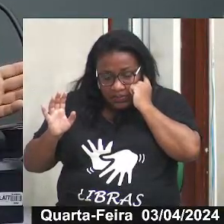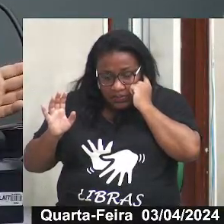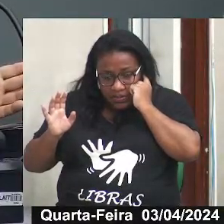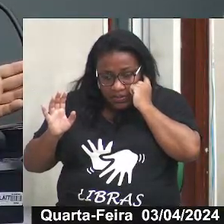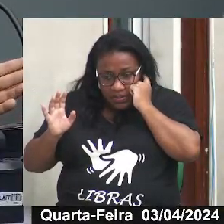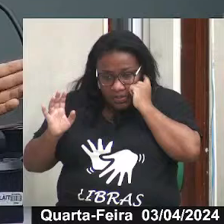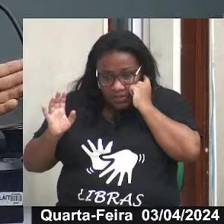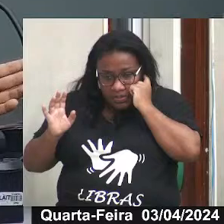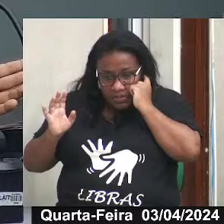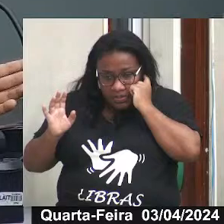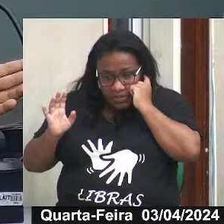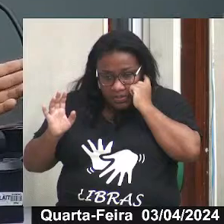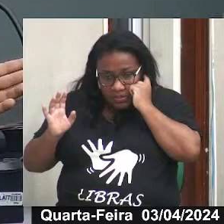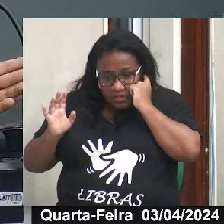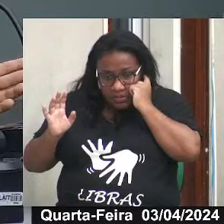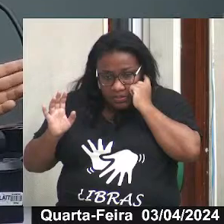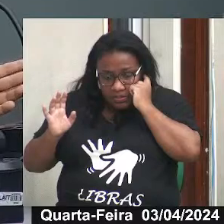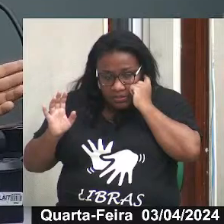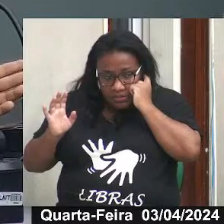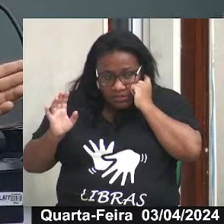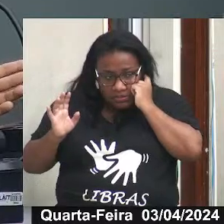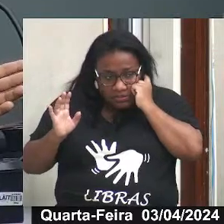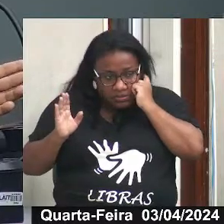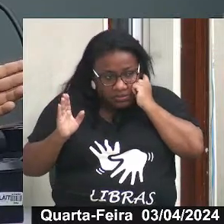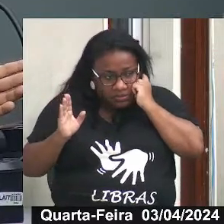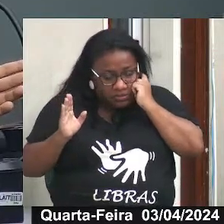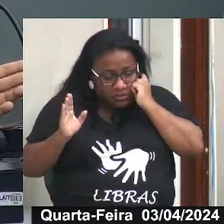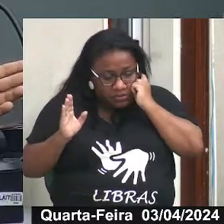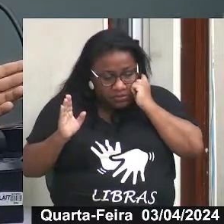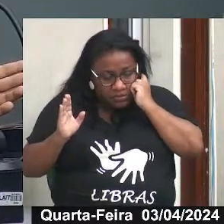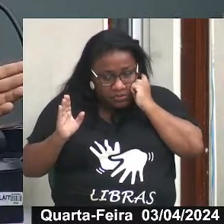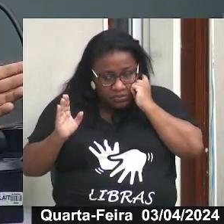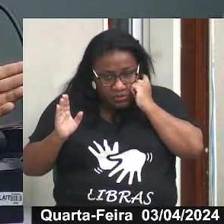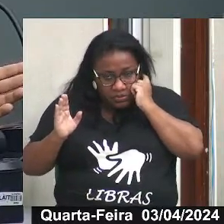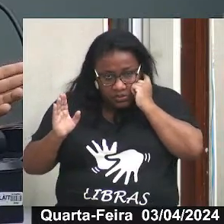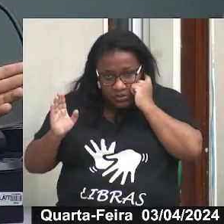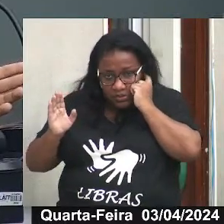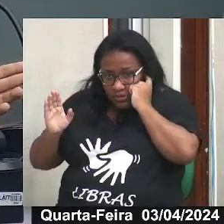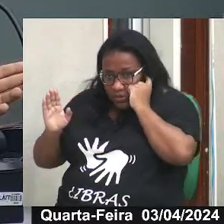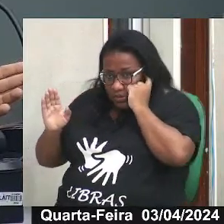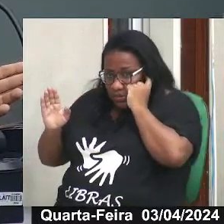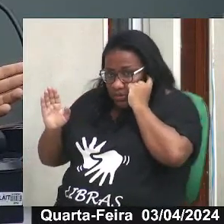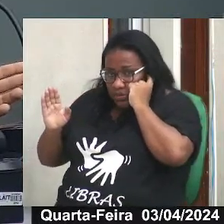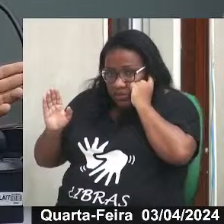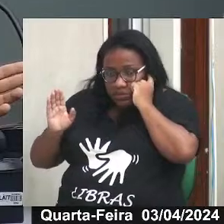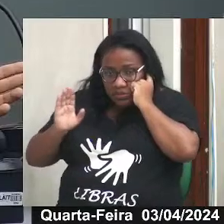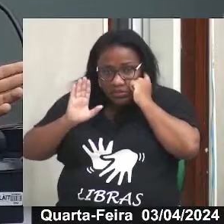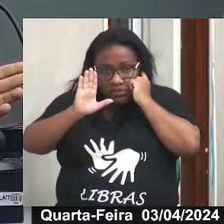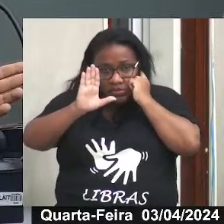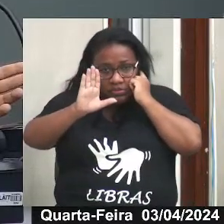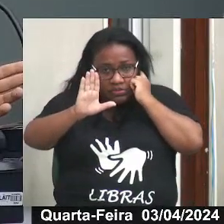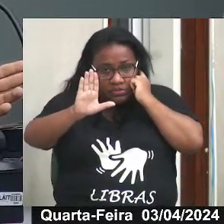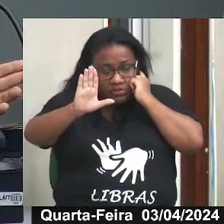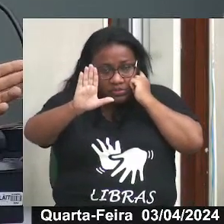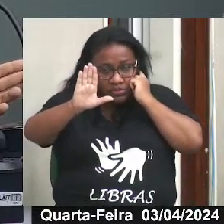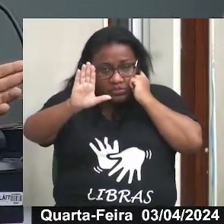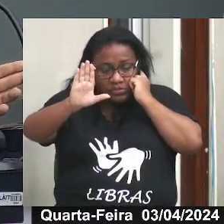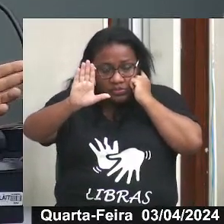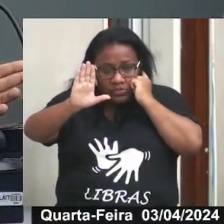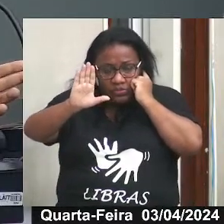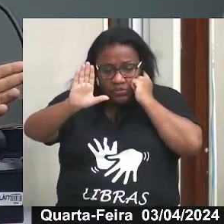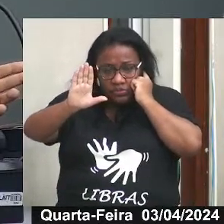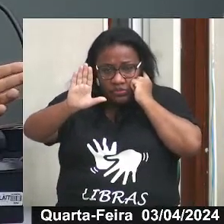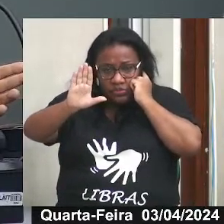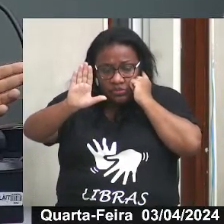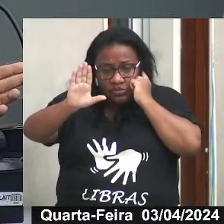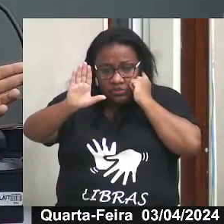hoje estar nesse partido e fazer parte. Muito obrigado em nome do nosso presidente, Léo Novaes. Eu quero agradecer a todos os membros do PL hoje que estão